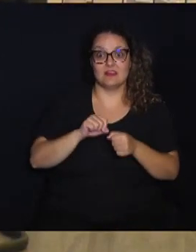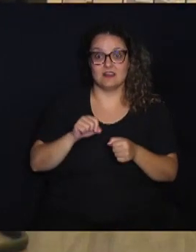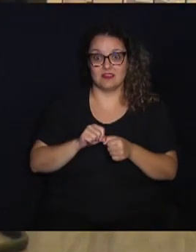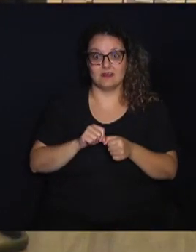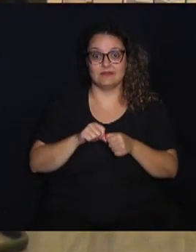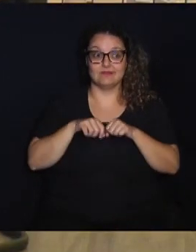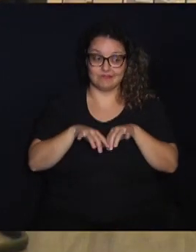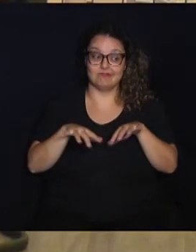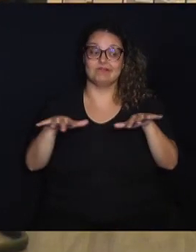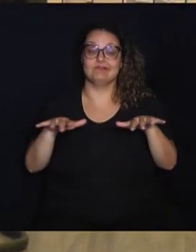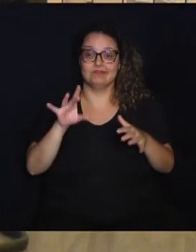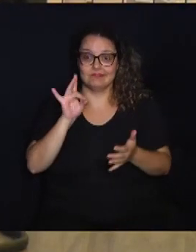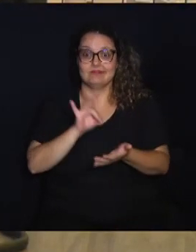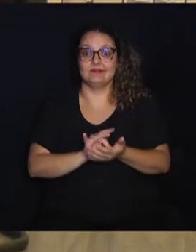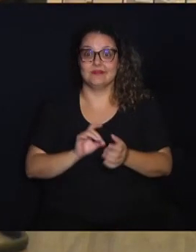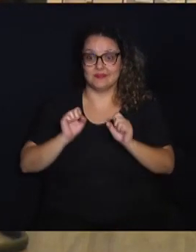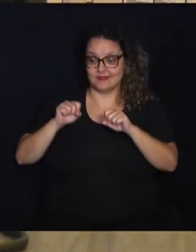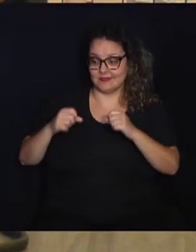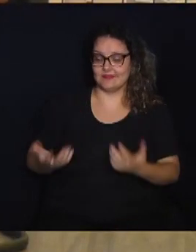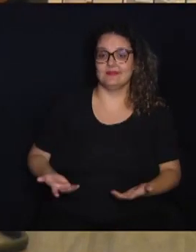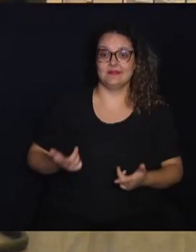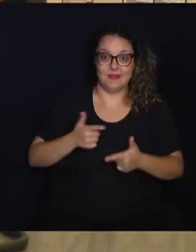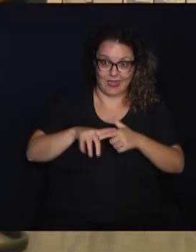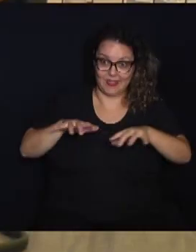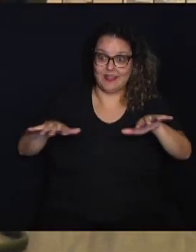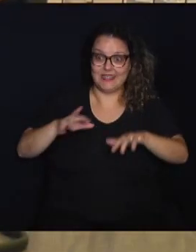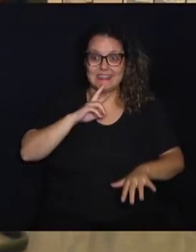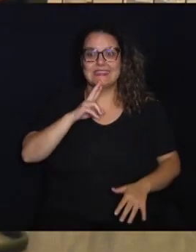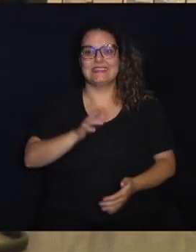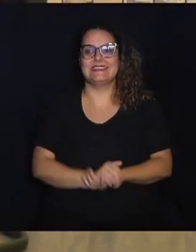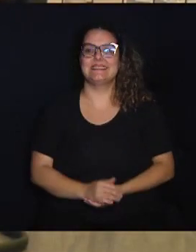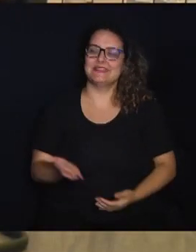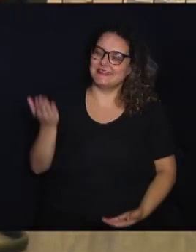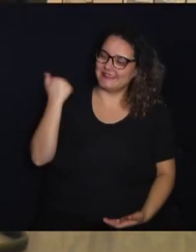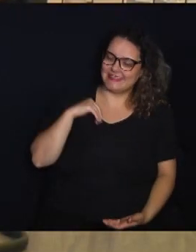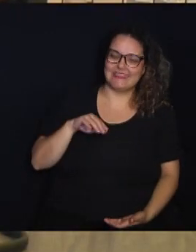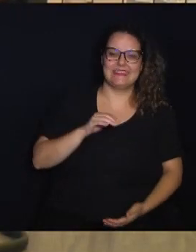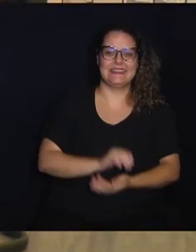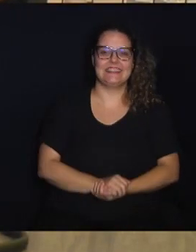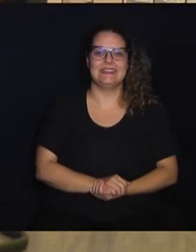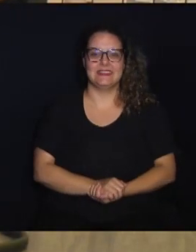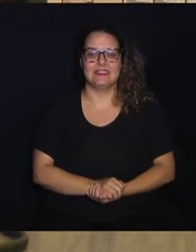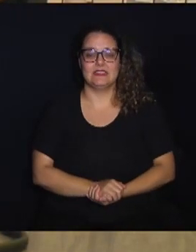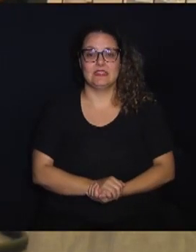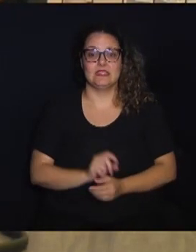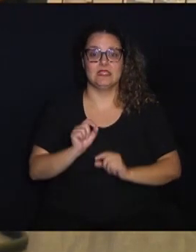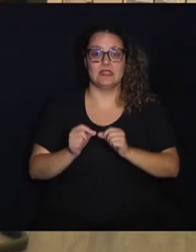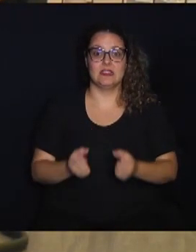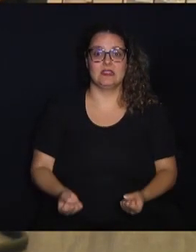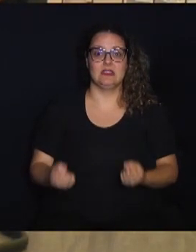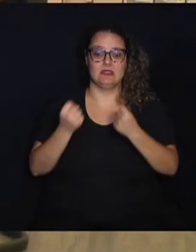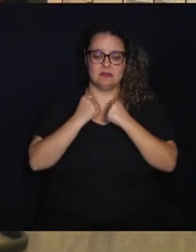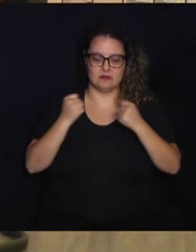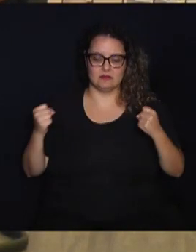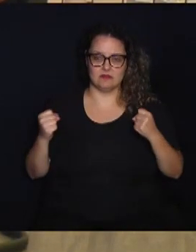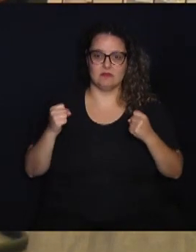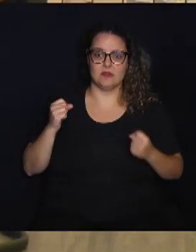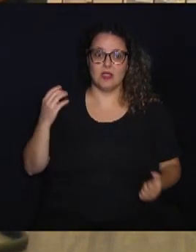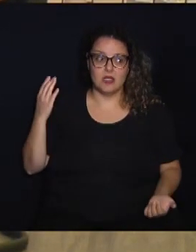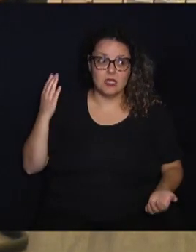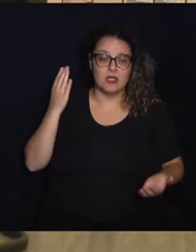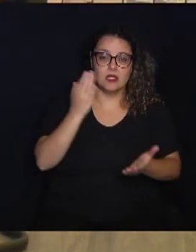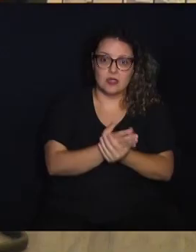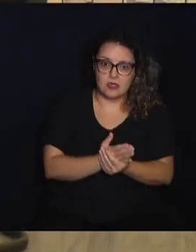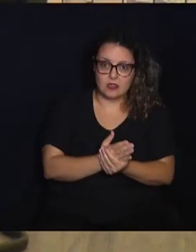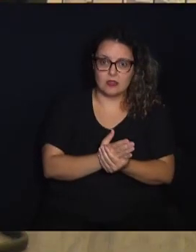no ar mesmo. Gente, vamos dividir aí as respostas. Quem estava treinando e deu essa parada que a